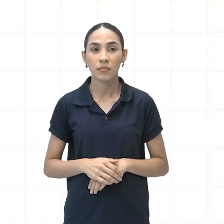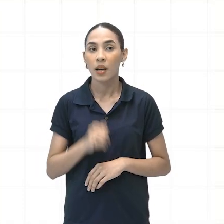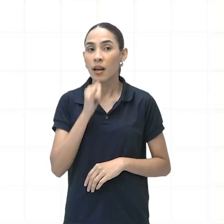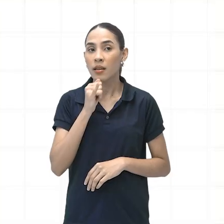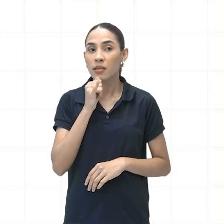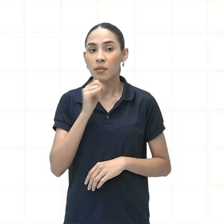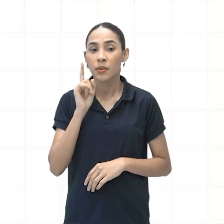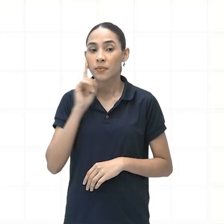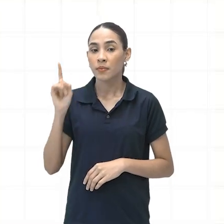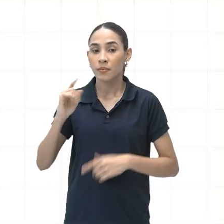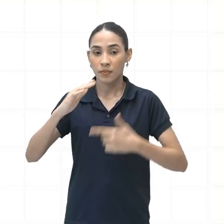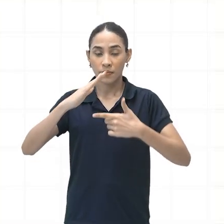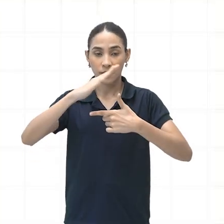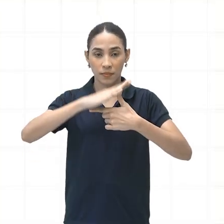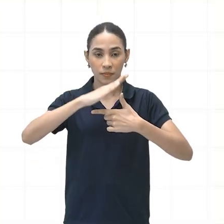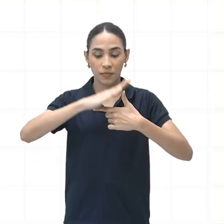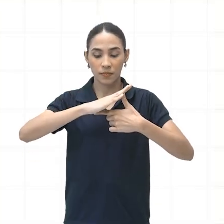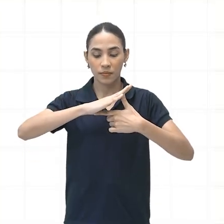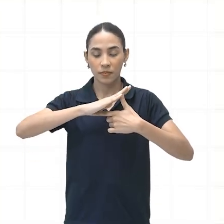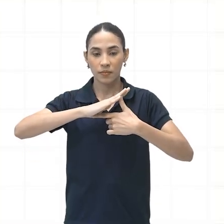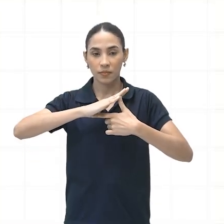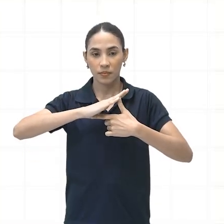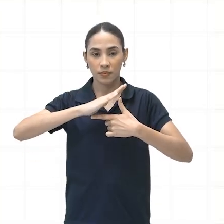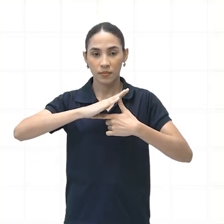este lado aqui,